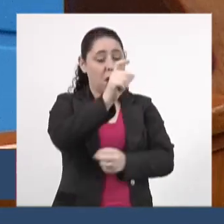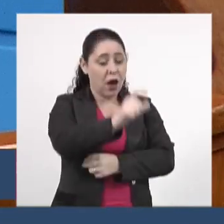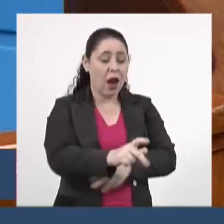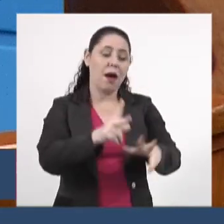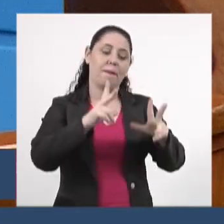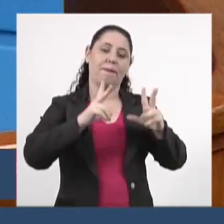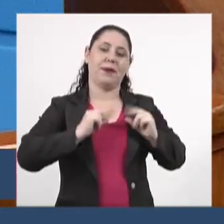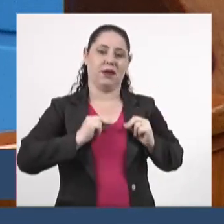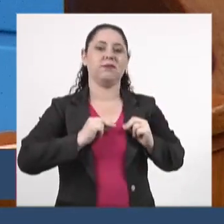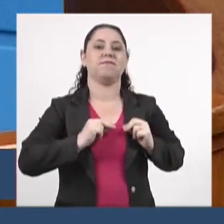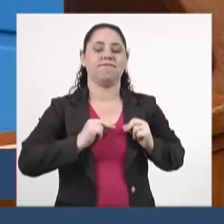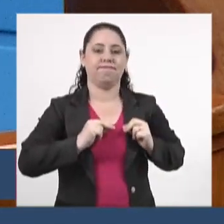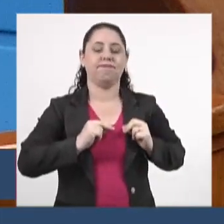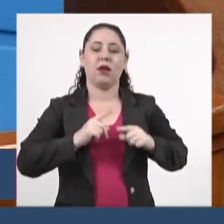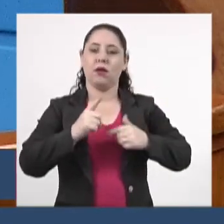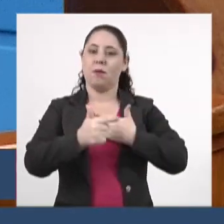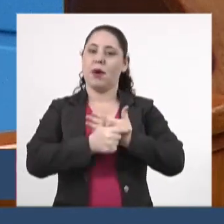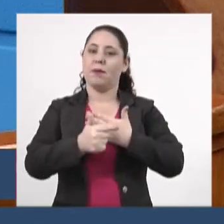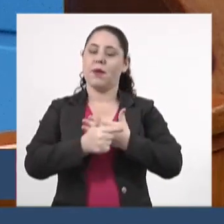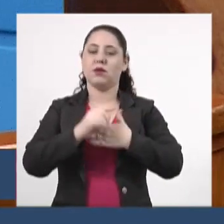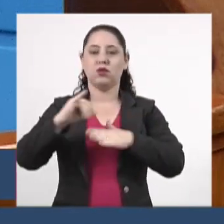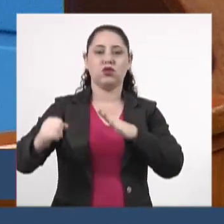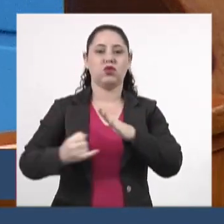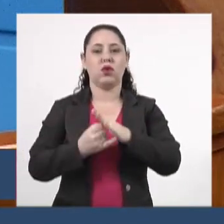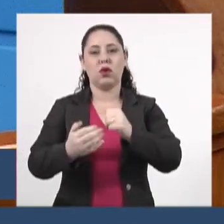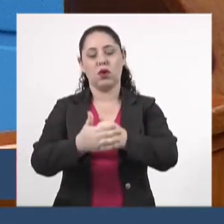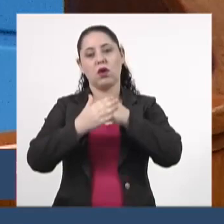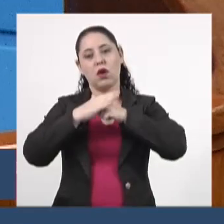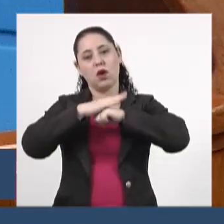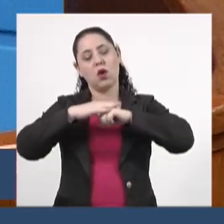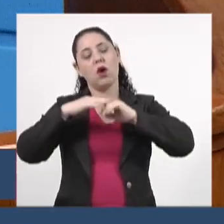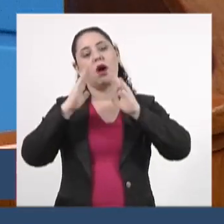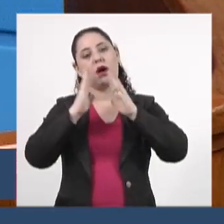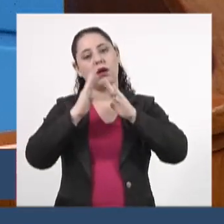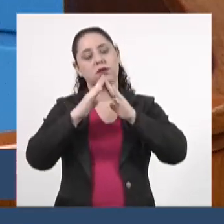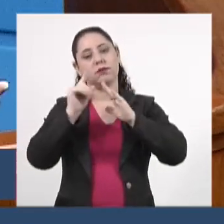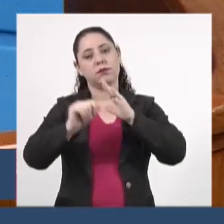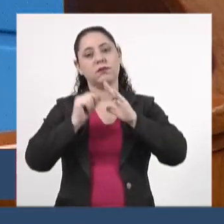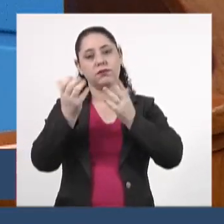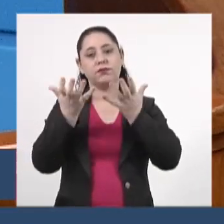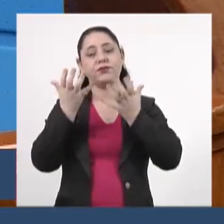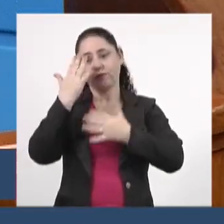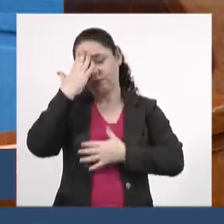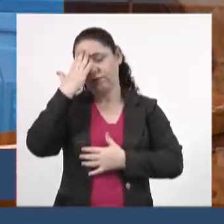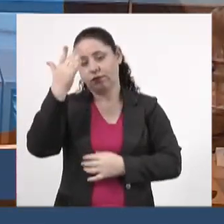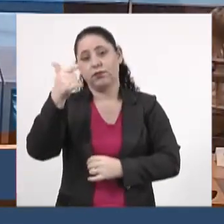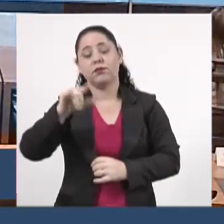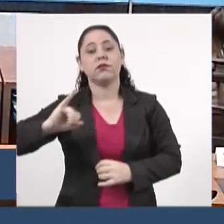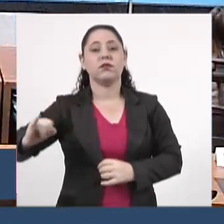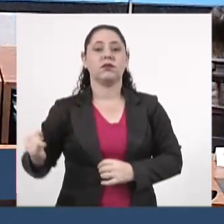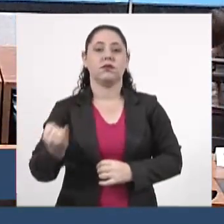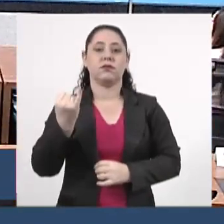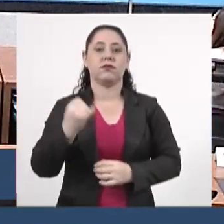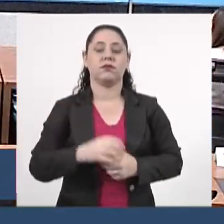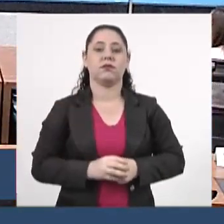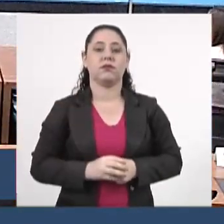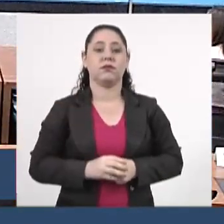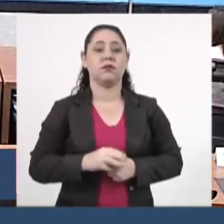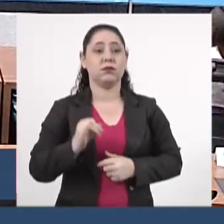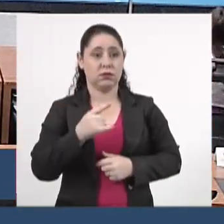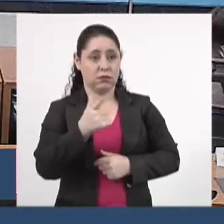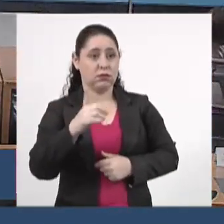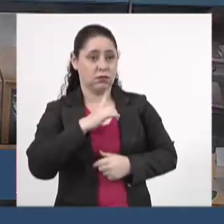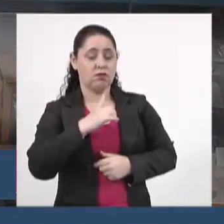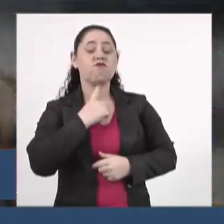merece. Então, esse é o papel da instituição de acolhimento, Segunda Casa, né? E eu quero mais uma vez agradecer a oportunidade. Se alguém tiver